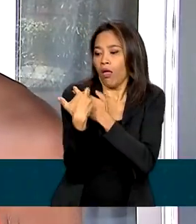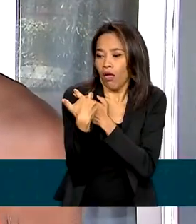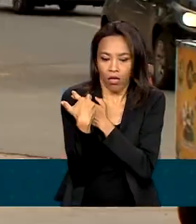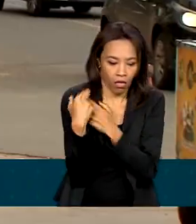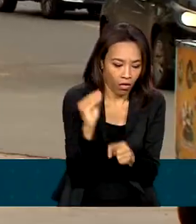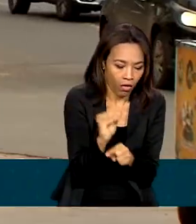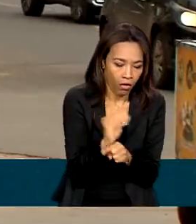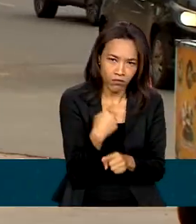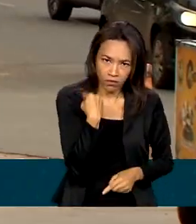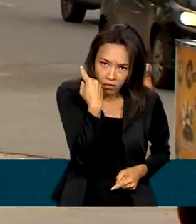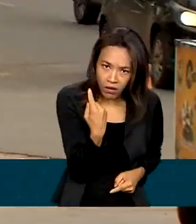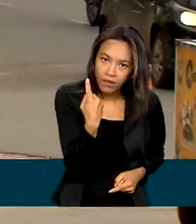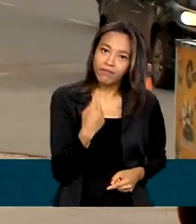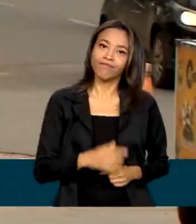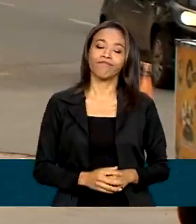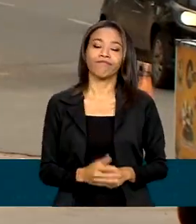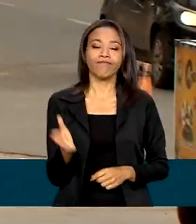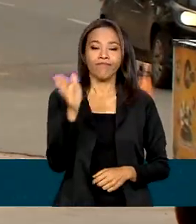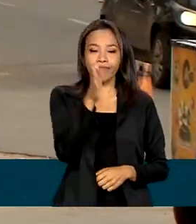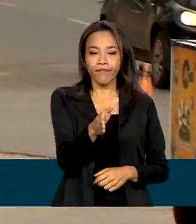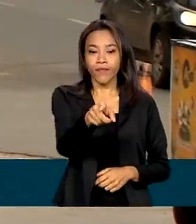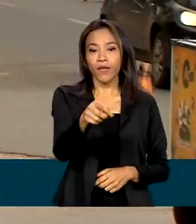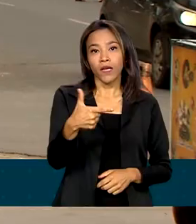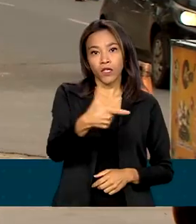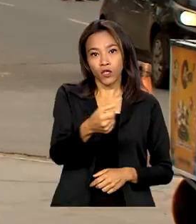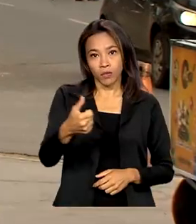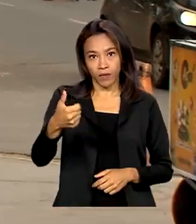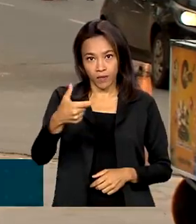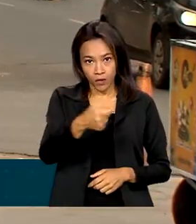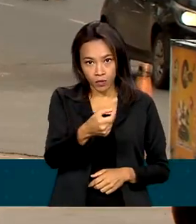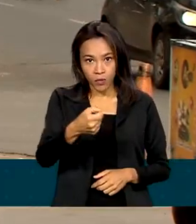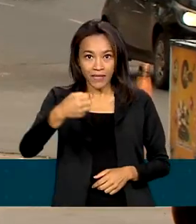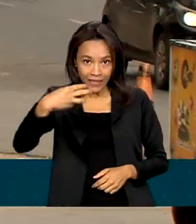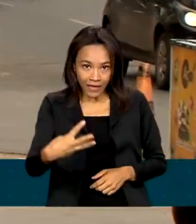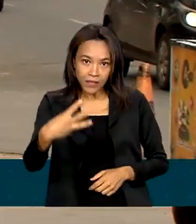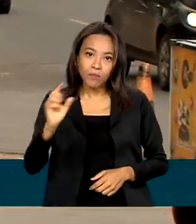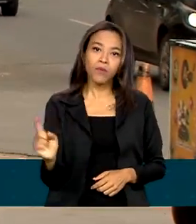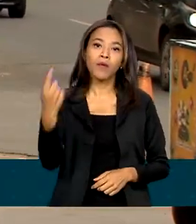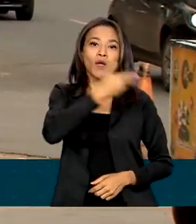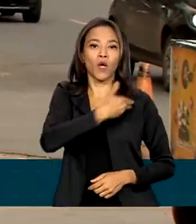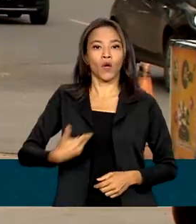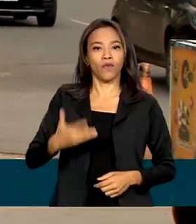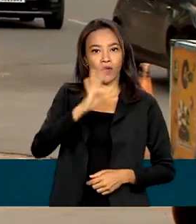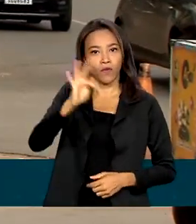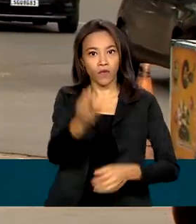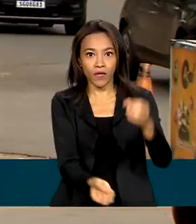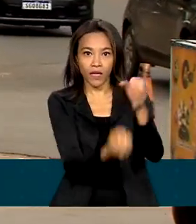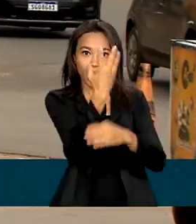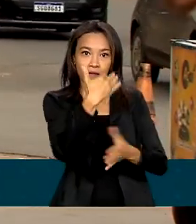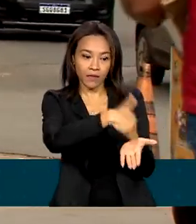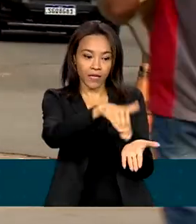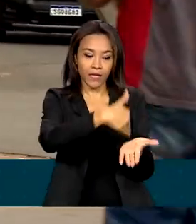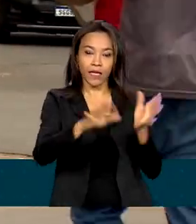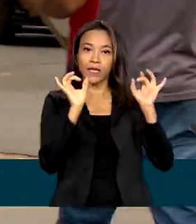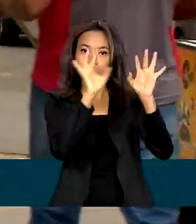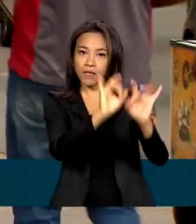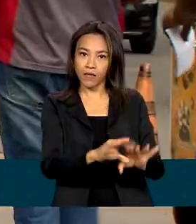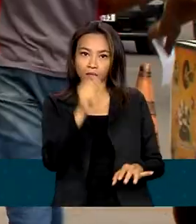essa criança. Em 2003, durante o primeiro governo Lula, foi criada a Secretaria Especial das Mulheres.